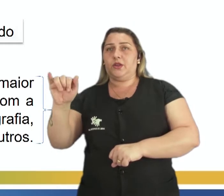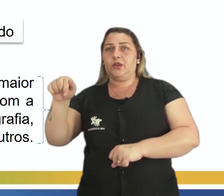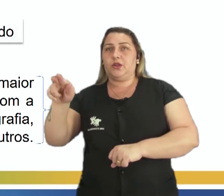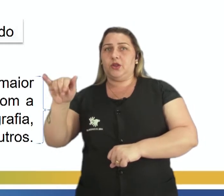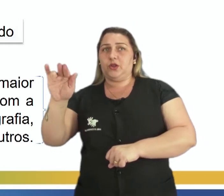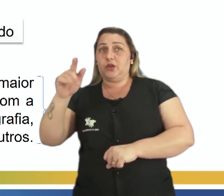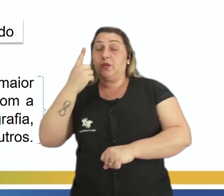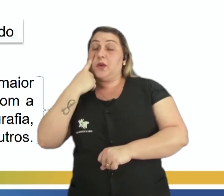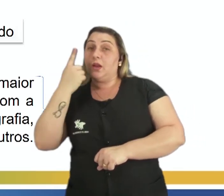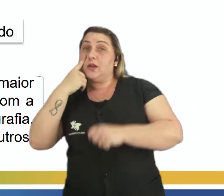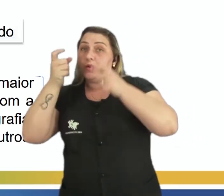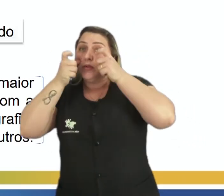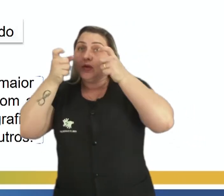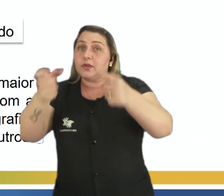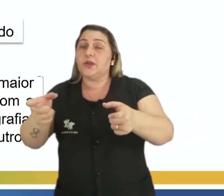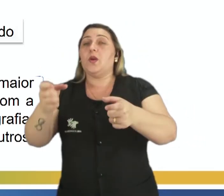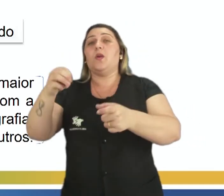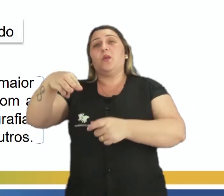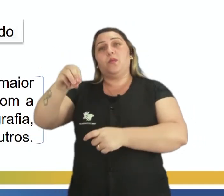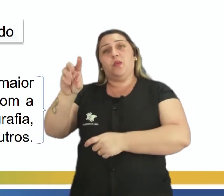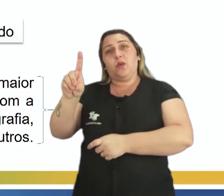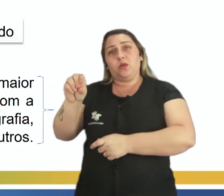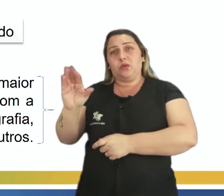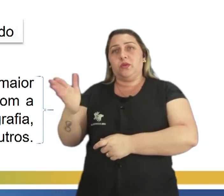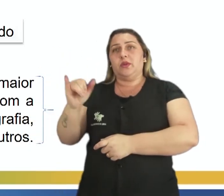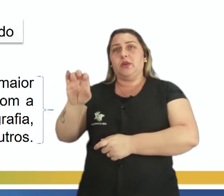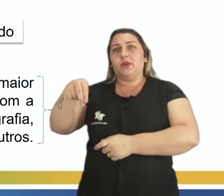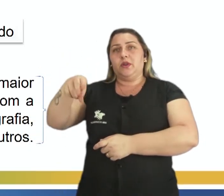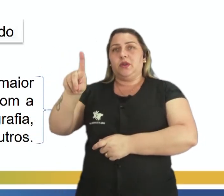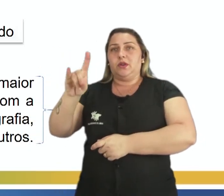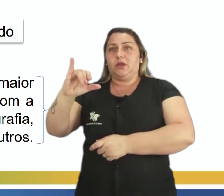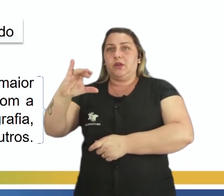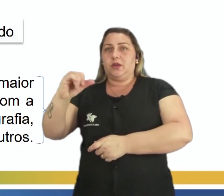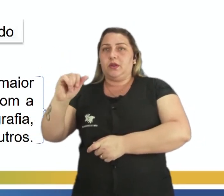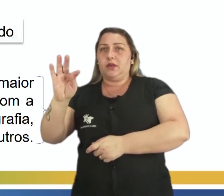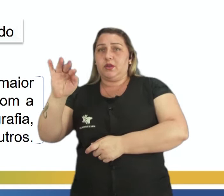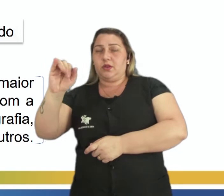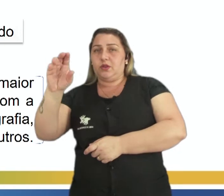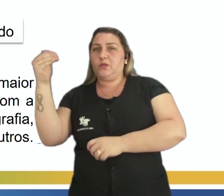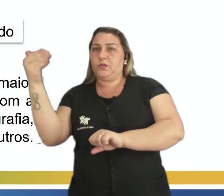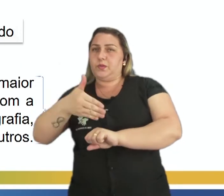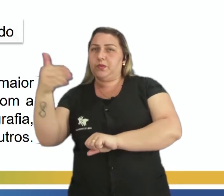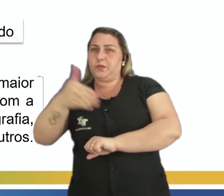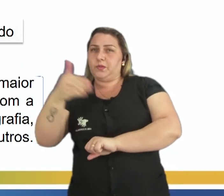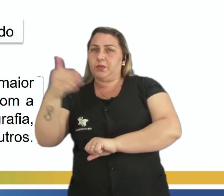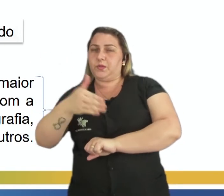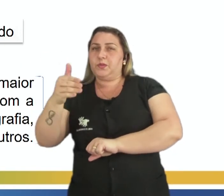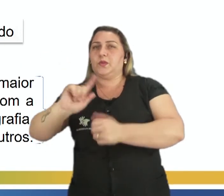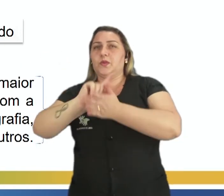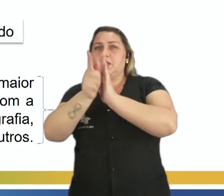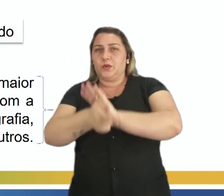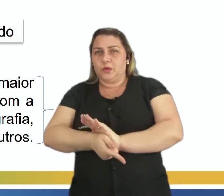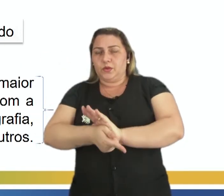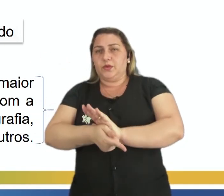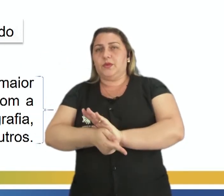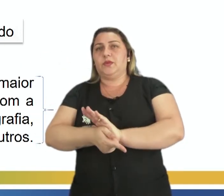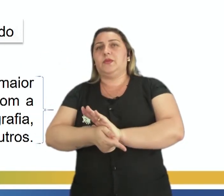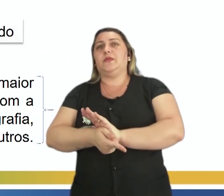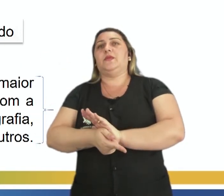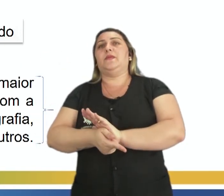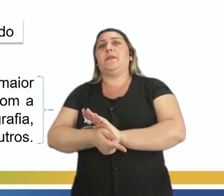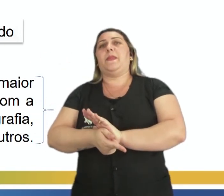atento. O modo indicativo aparece com maior frequência nos gêneros que lidam com a ideia de veracidade, como